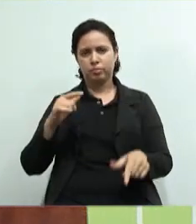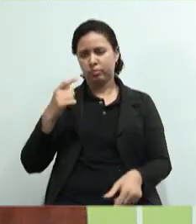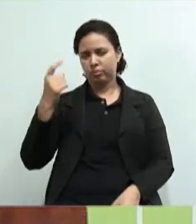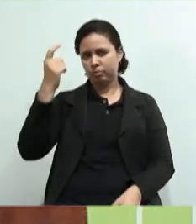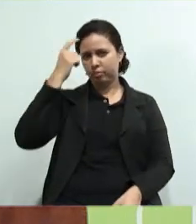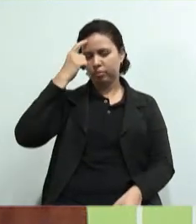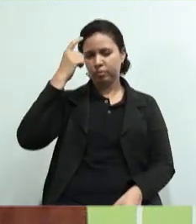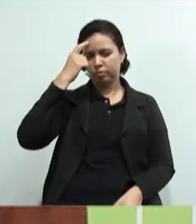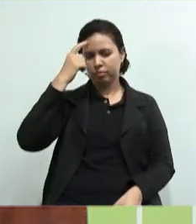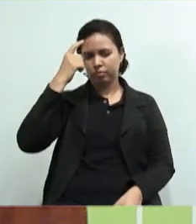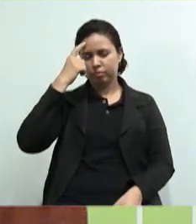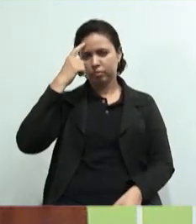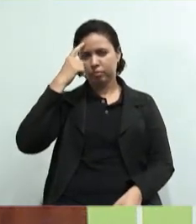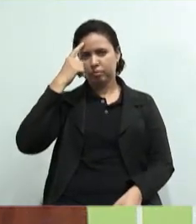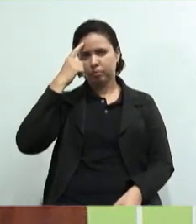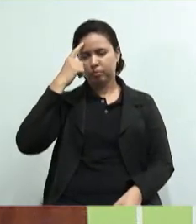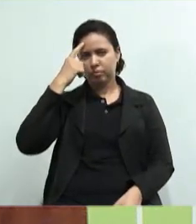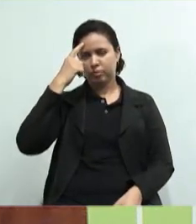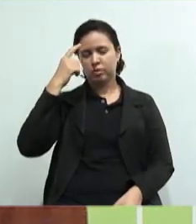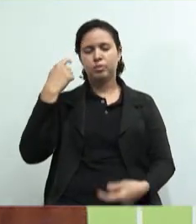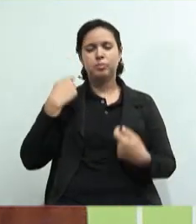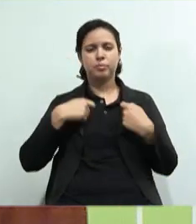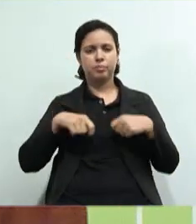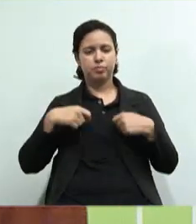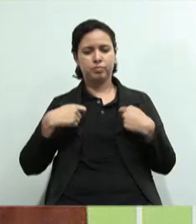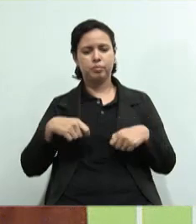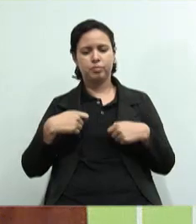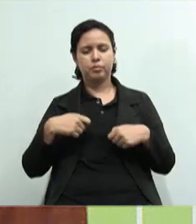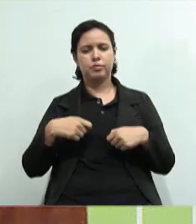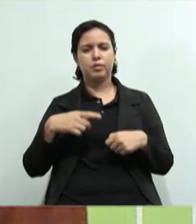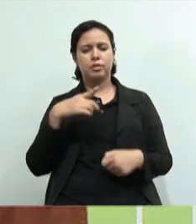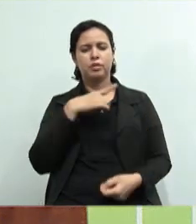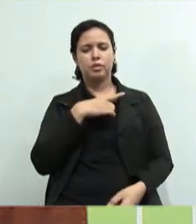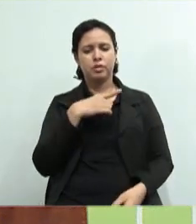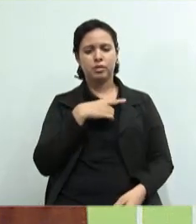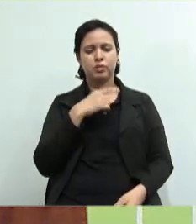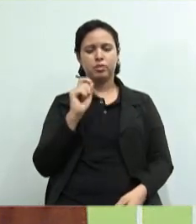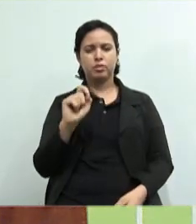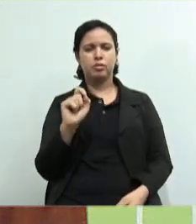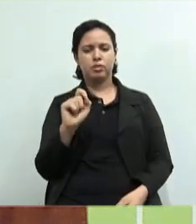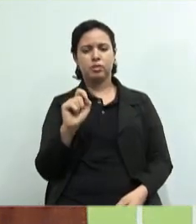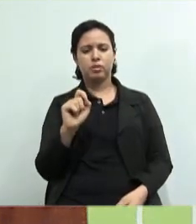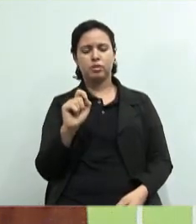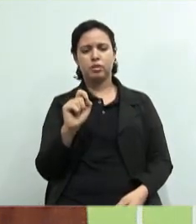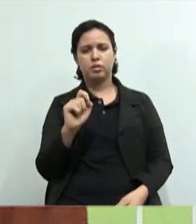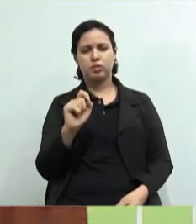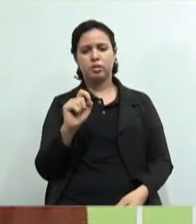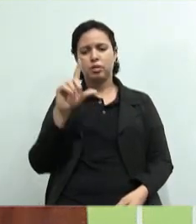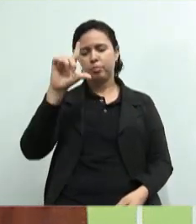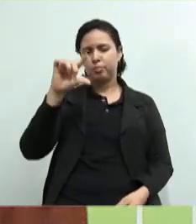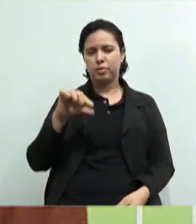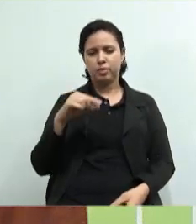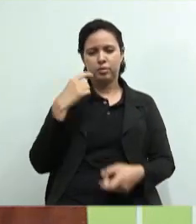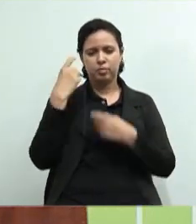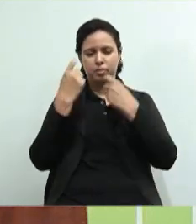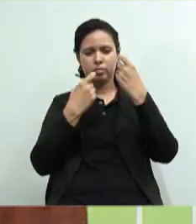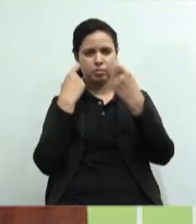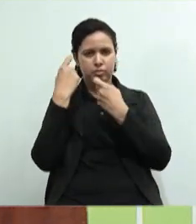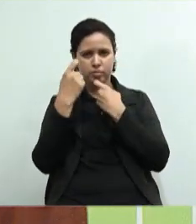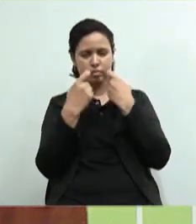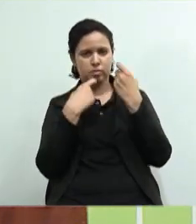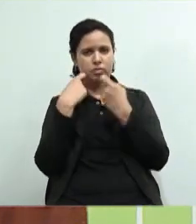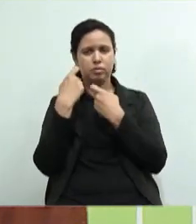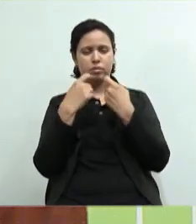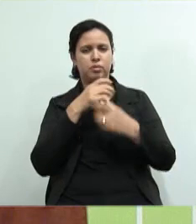emocional, o mental, é você ter uma menos preocupação, quando você está